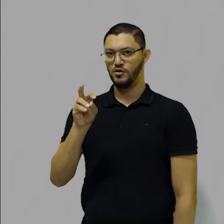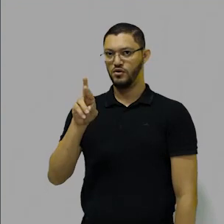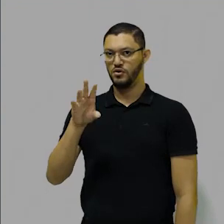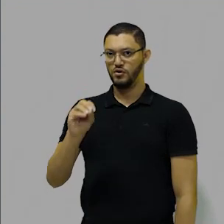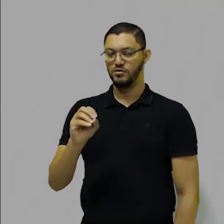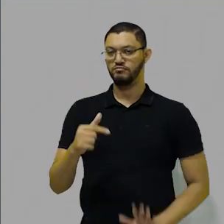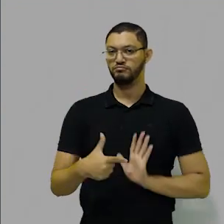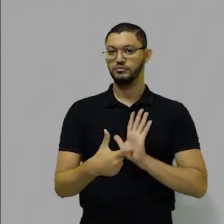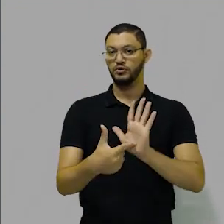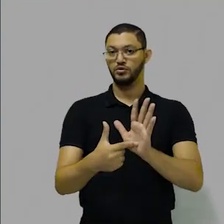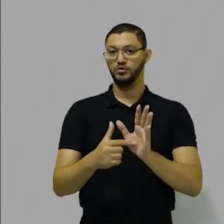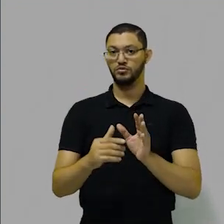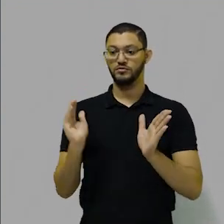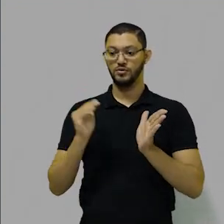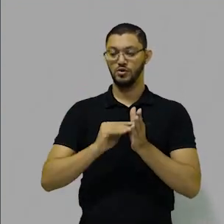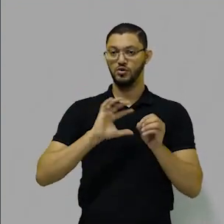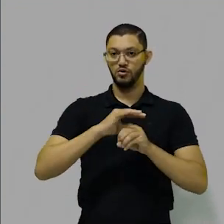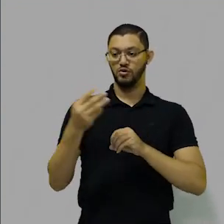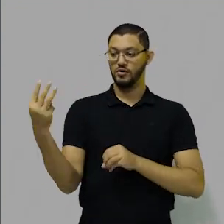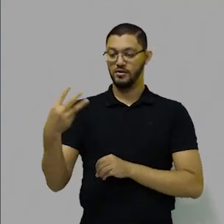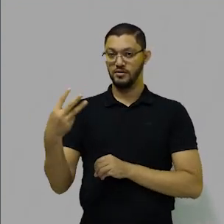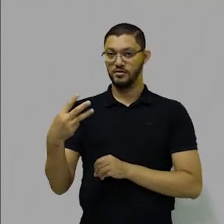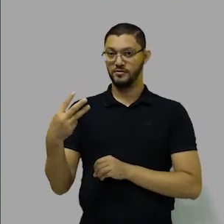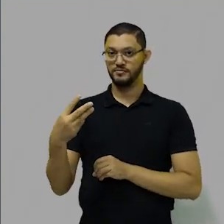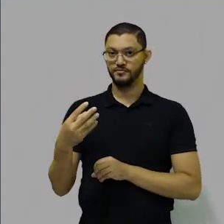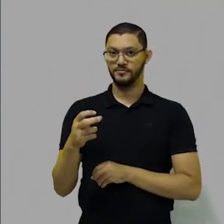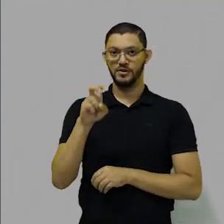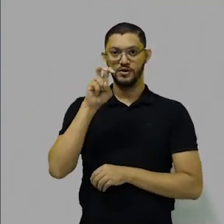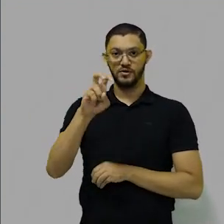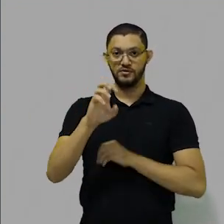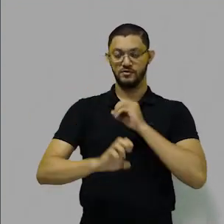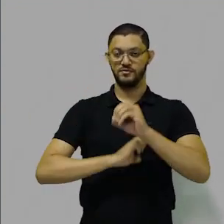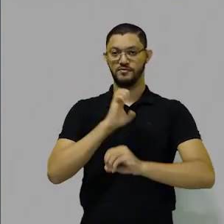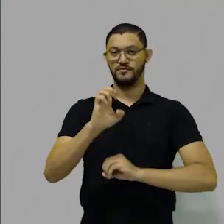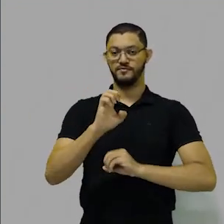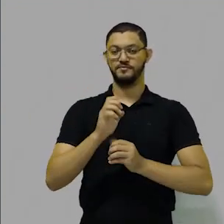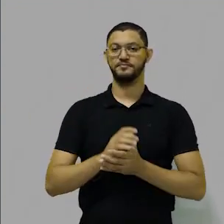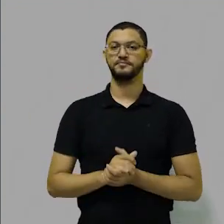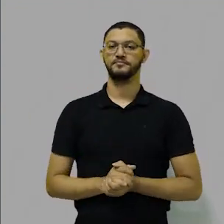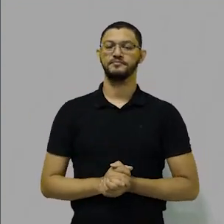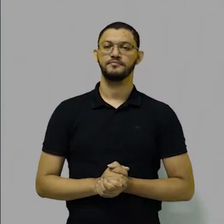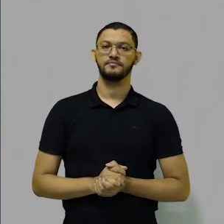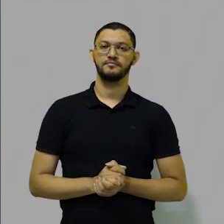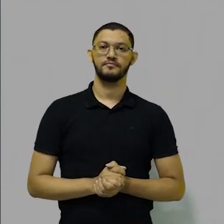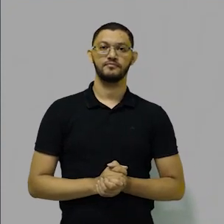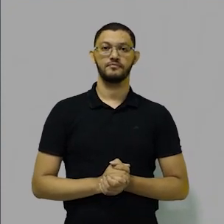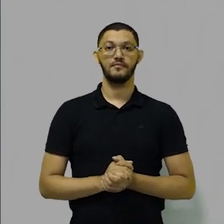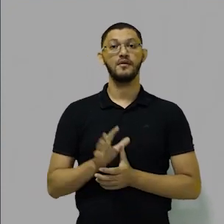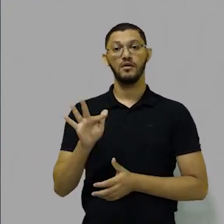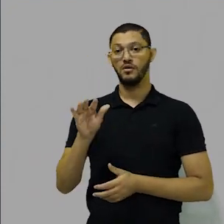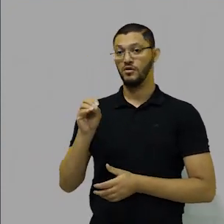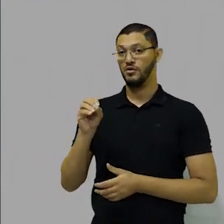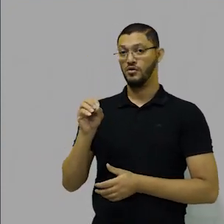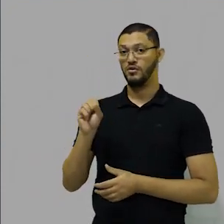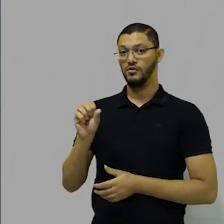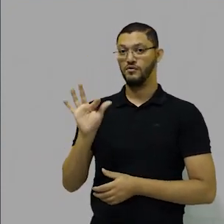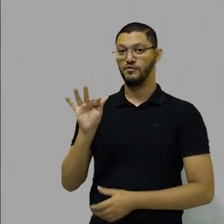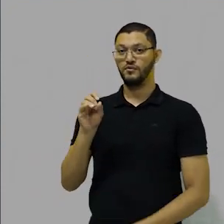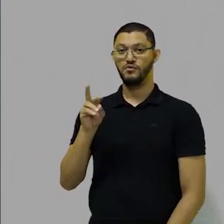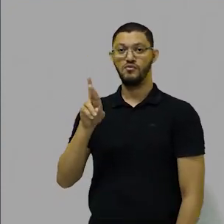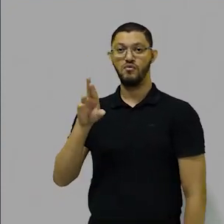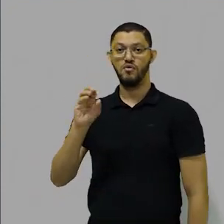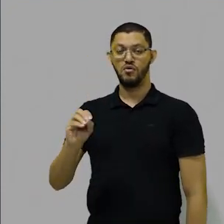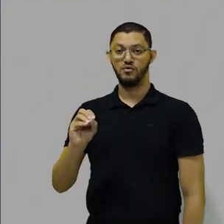fósforo, ele apresenta na sua última camada, que é a terceira, 5 elétrons. Então, para o fósforo,